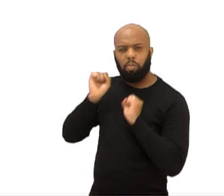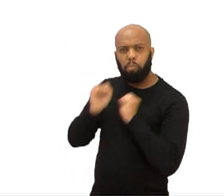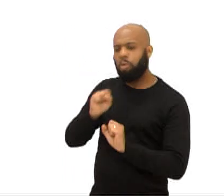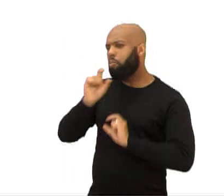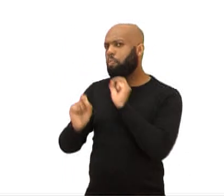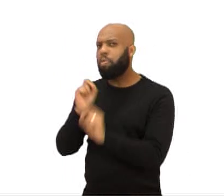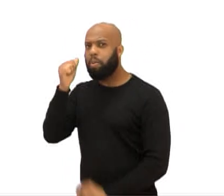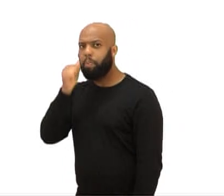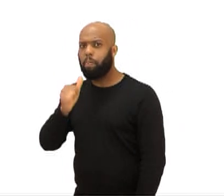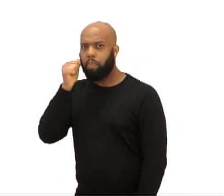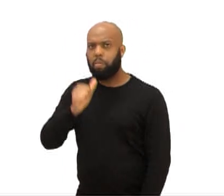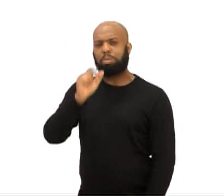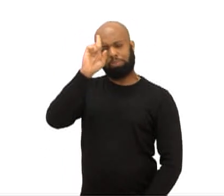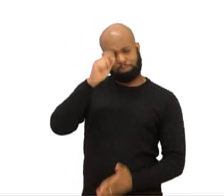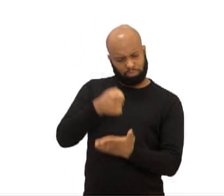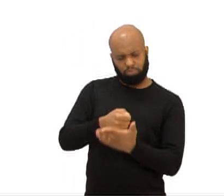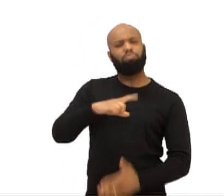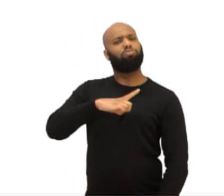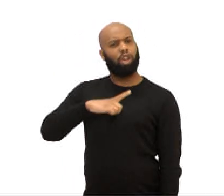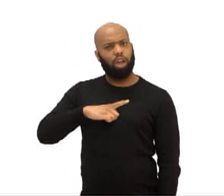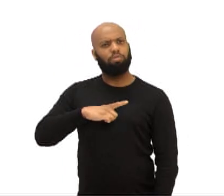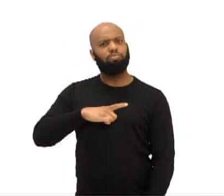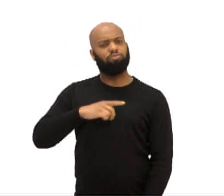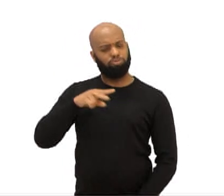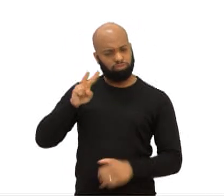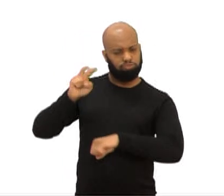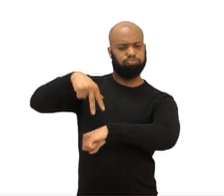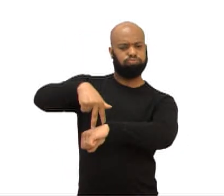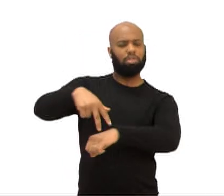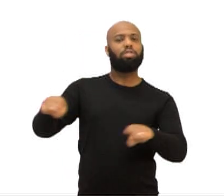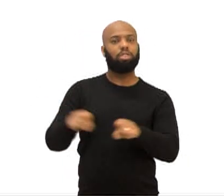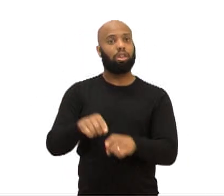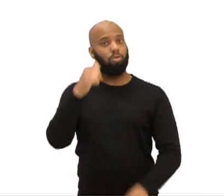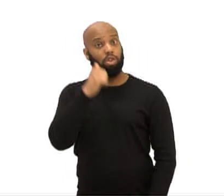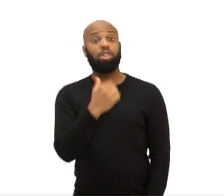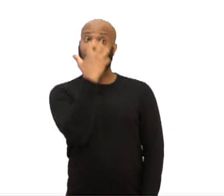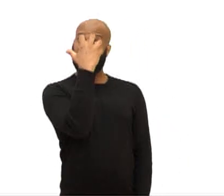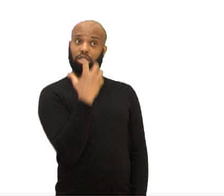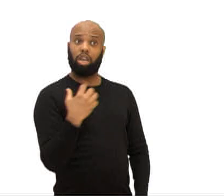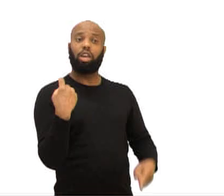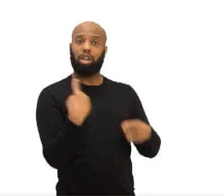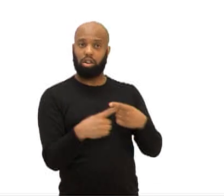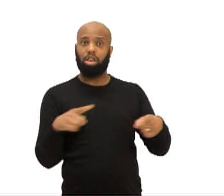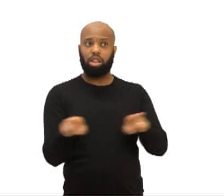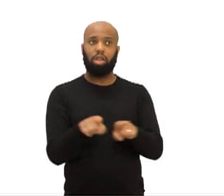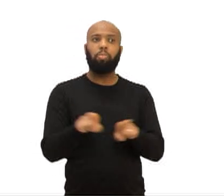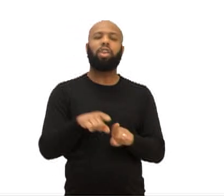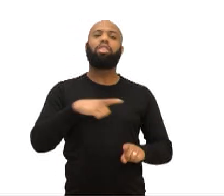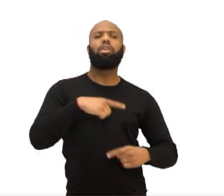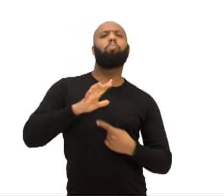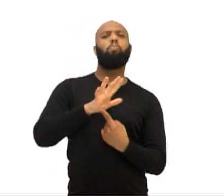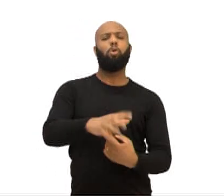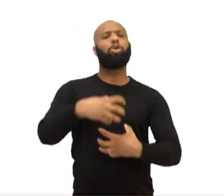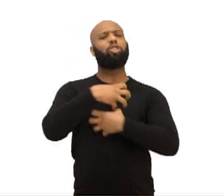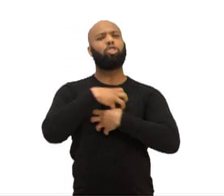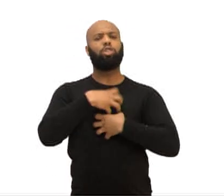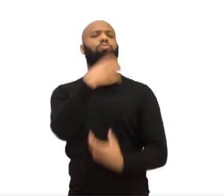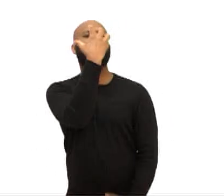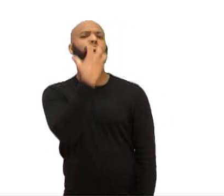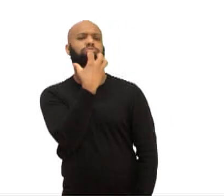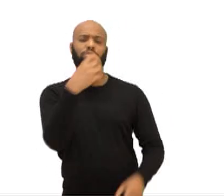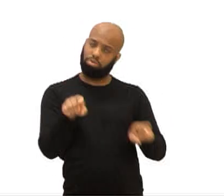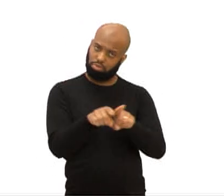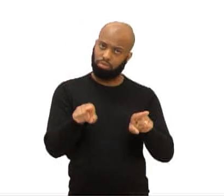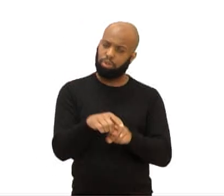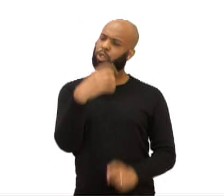uma mulher decidida, que ela pode ser uma mulher séria, porque ela está apresentando um semblante sério,